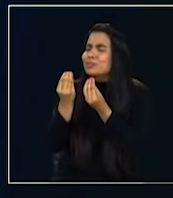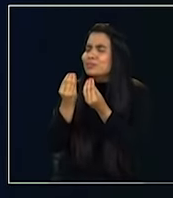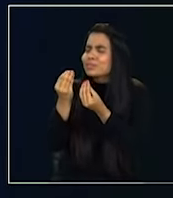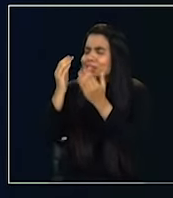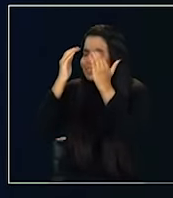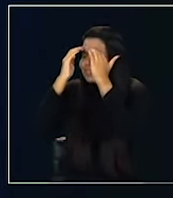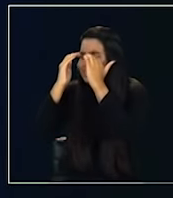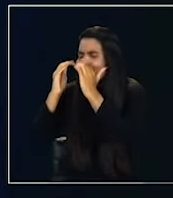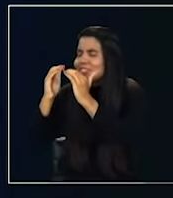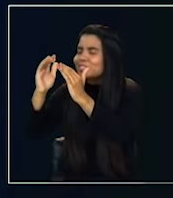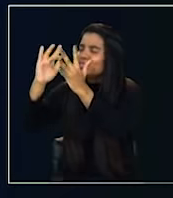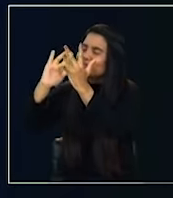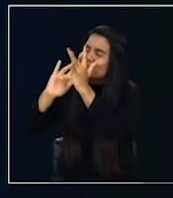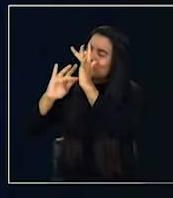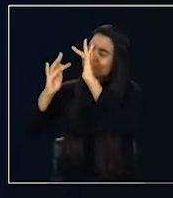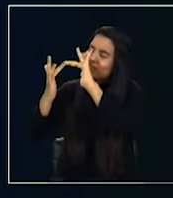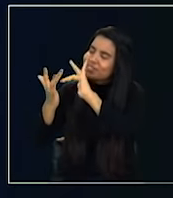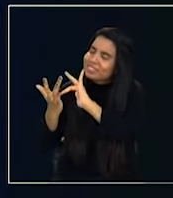seguindo